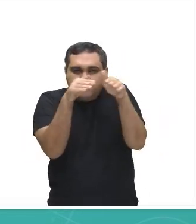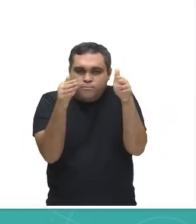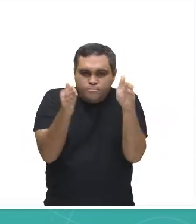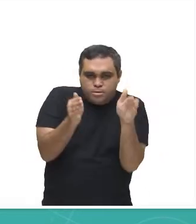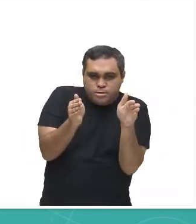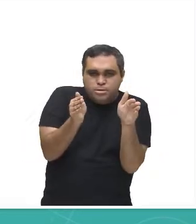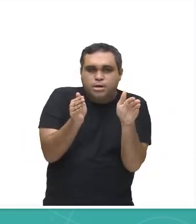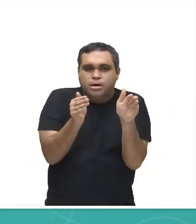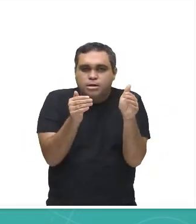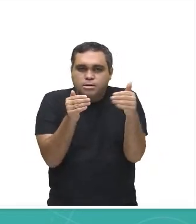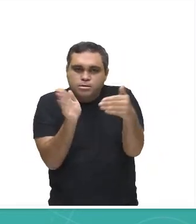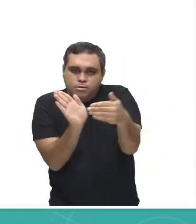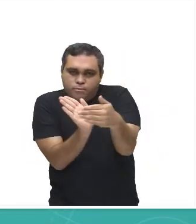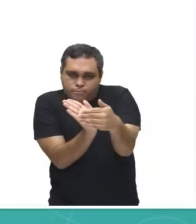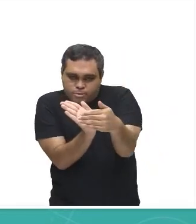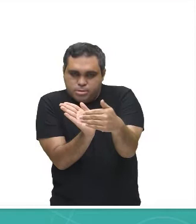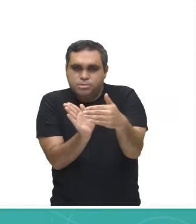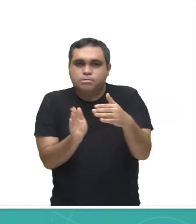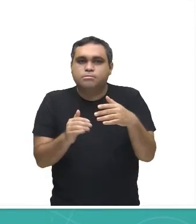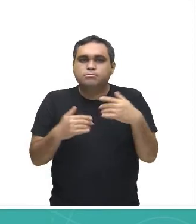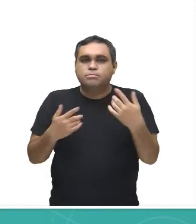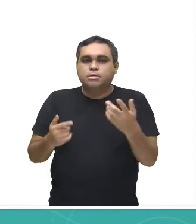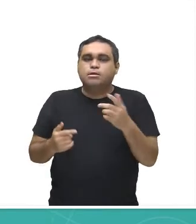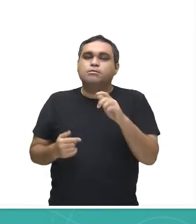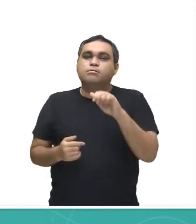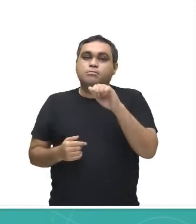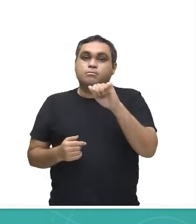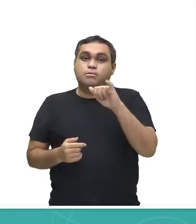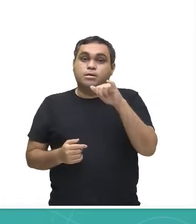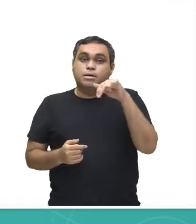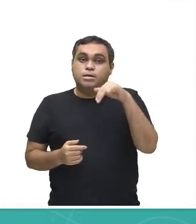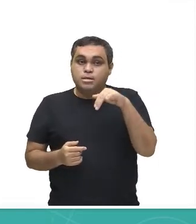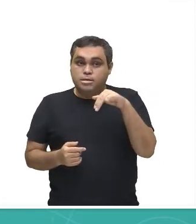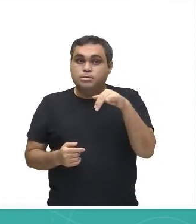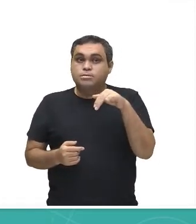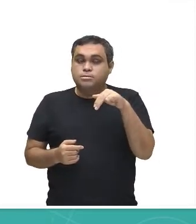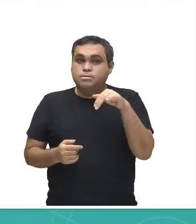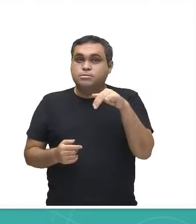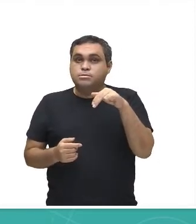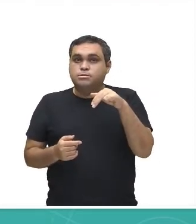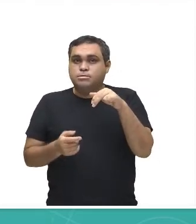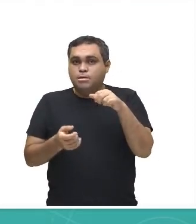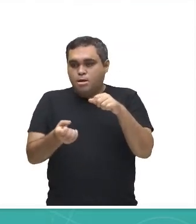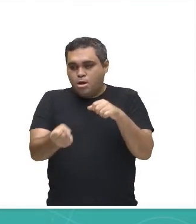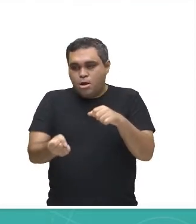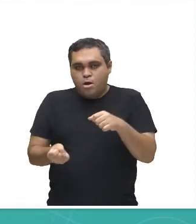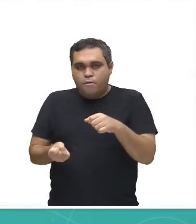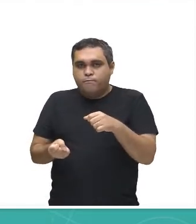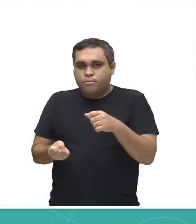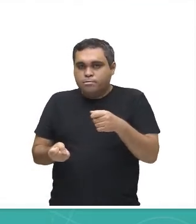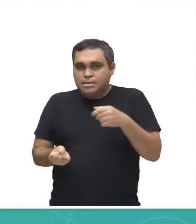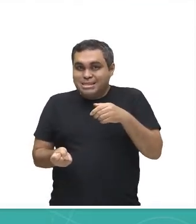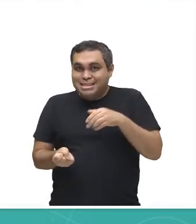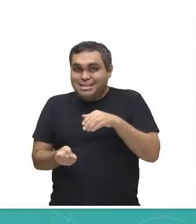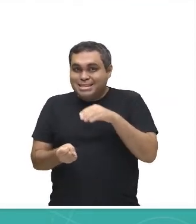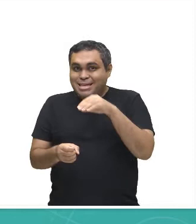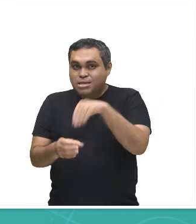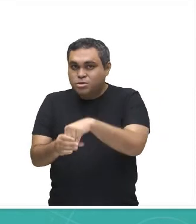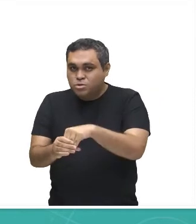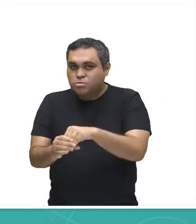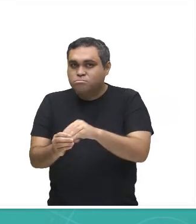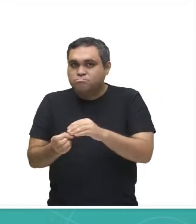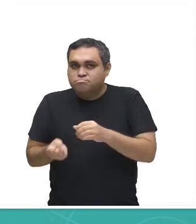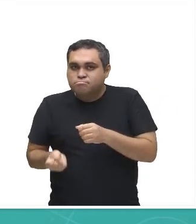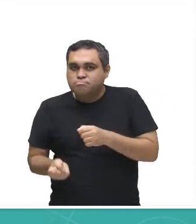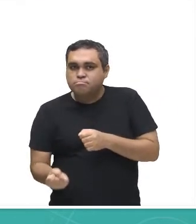oven, in the oven, in the oven, no forno, at. Também é uma preposição